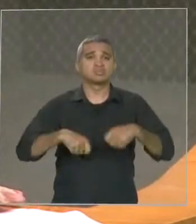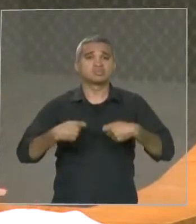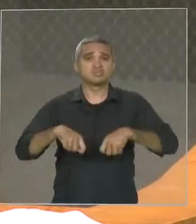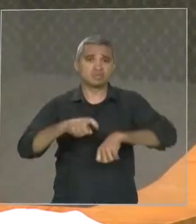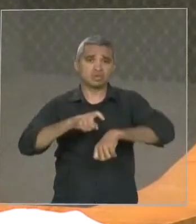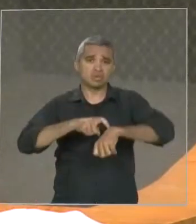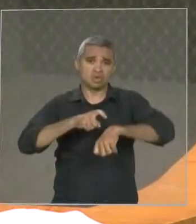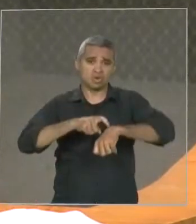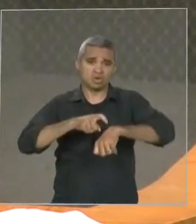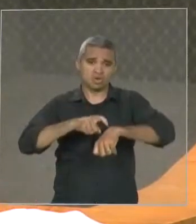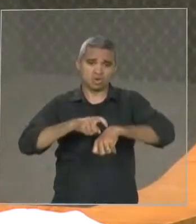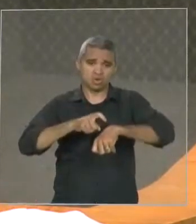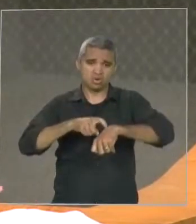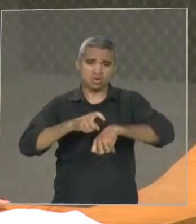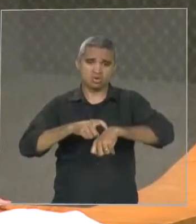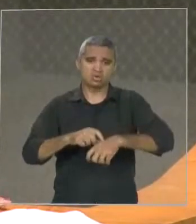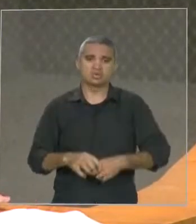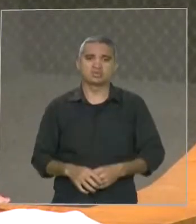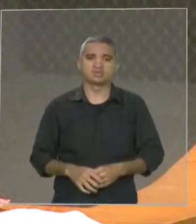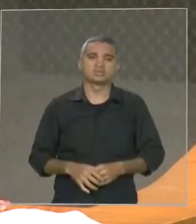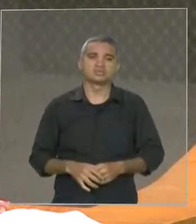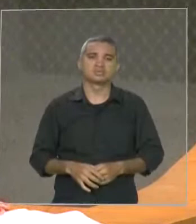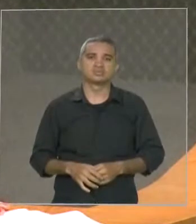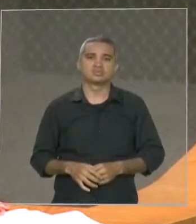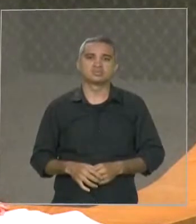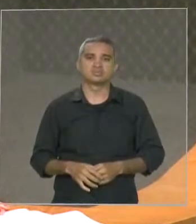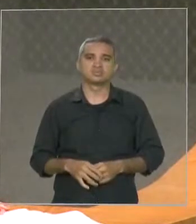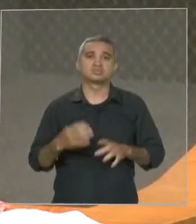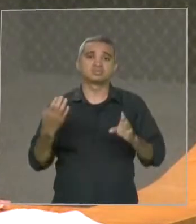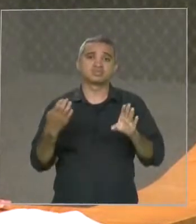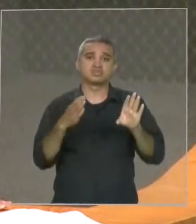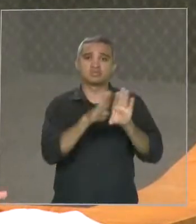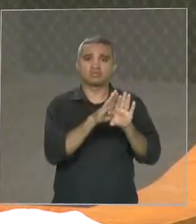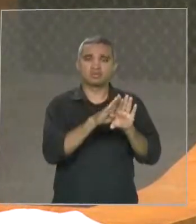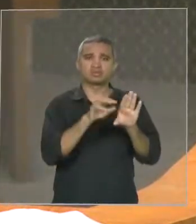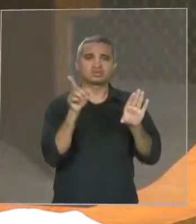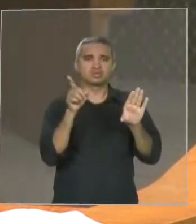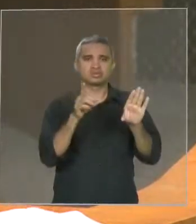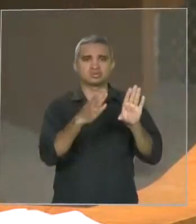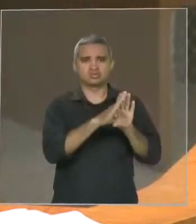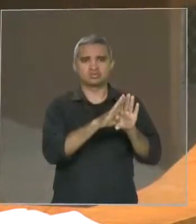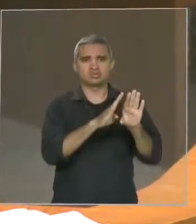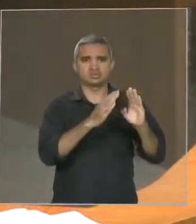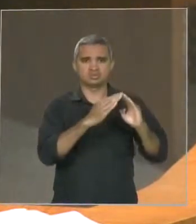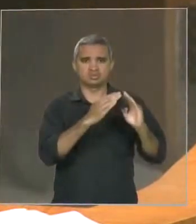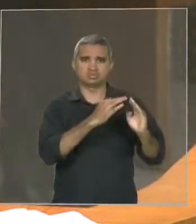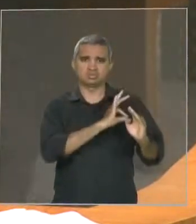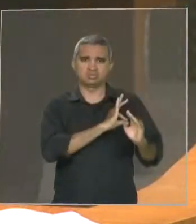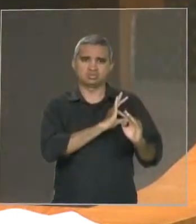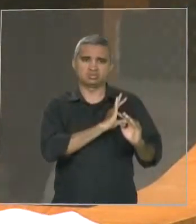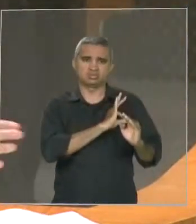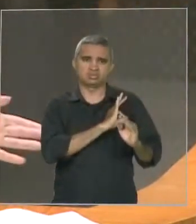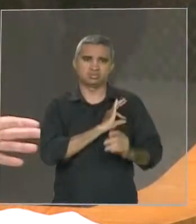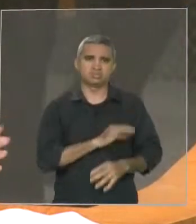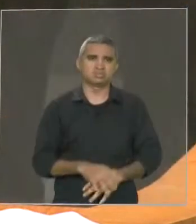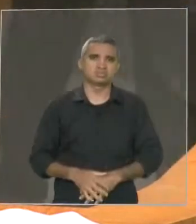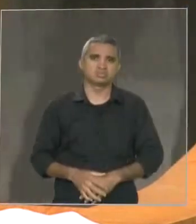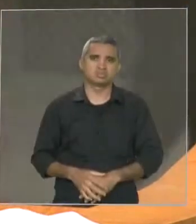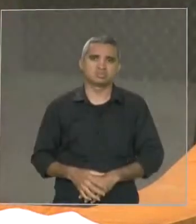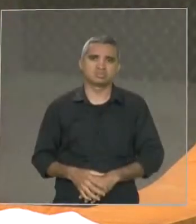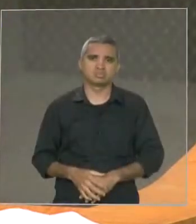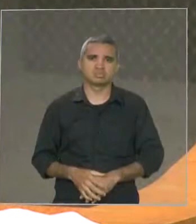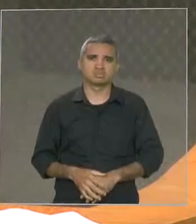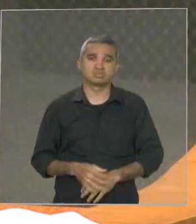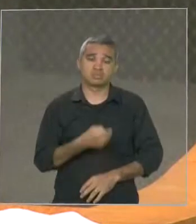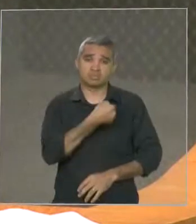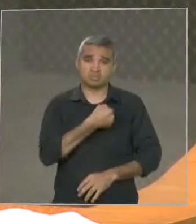o fechamento dessa Câmara de tortura, que eu sempre digo que agora o